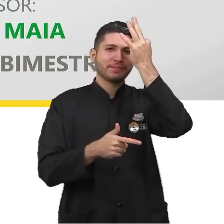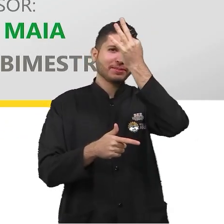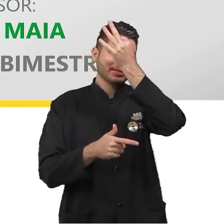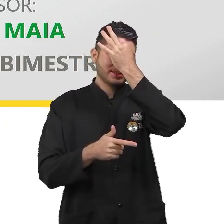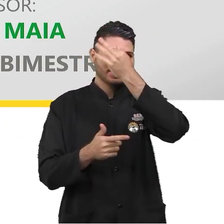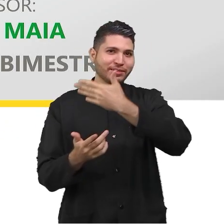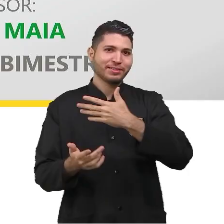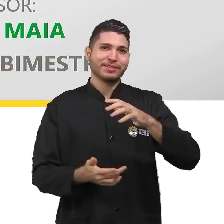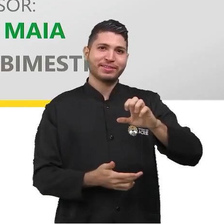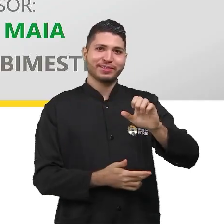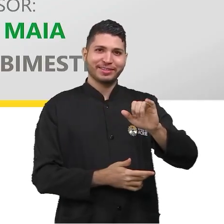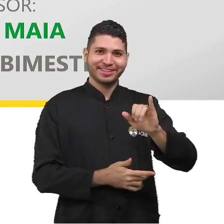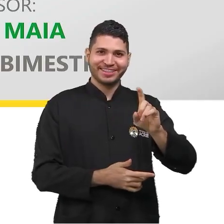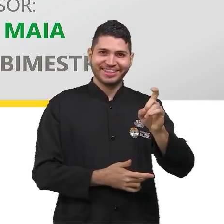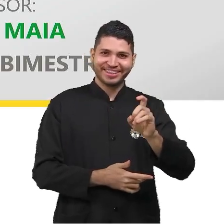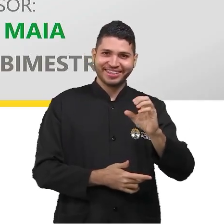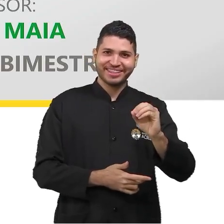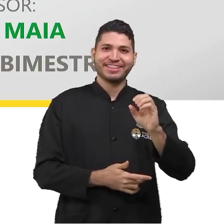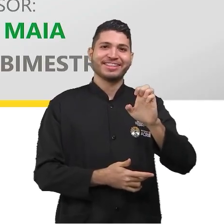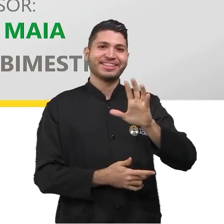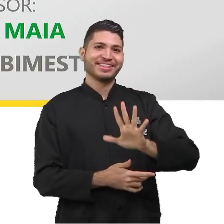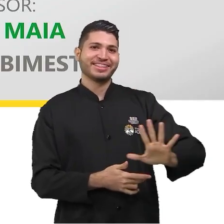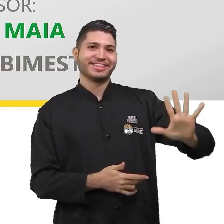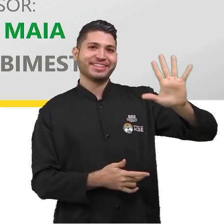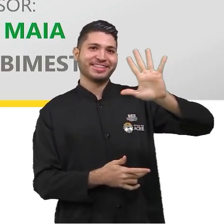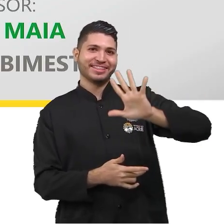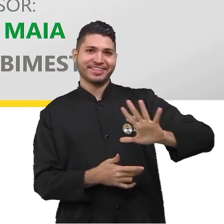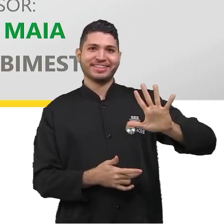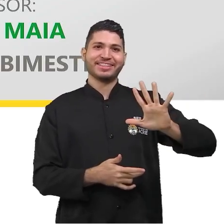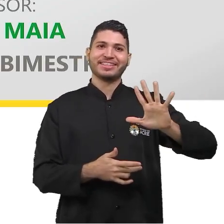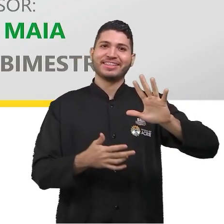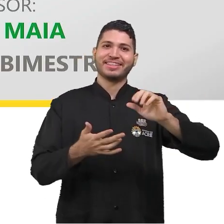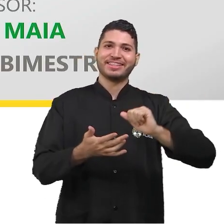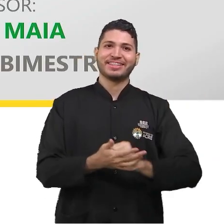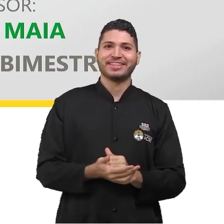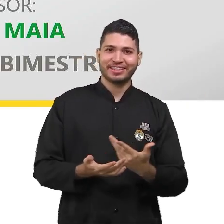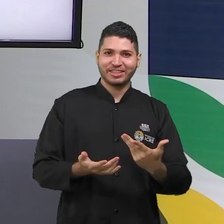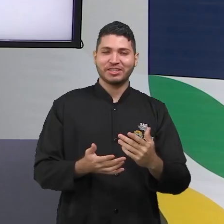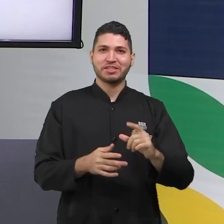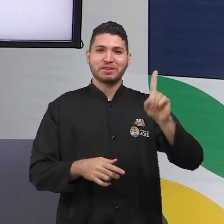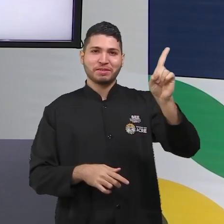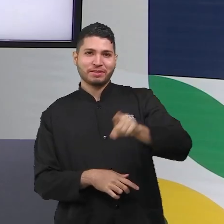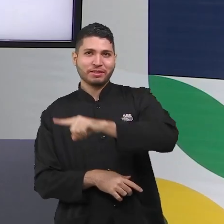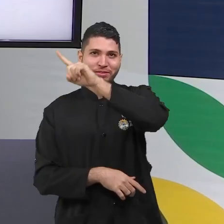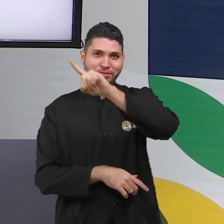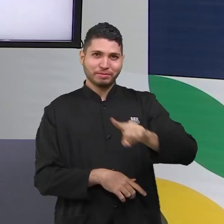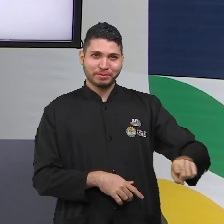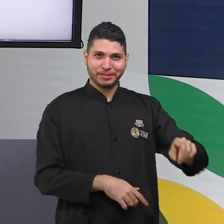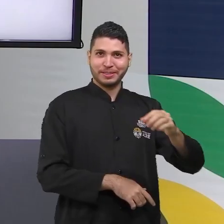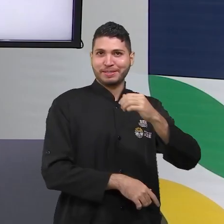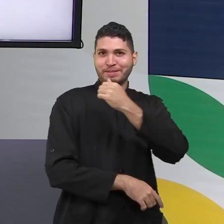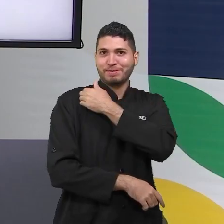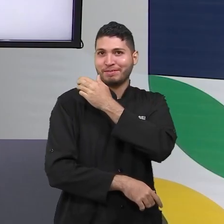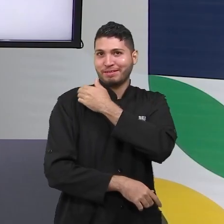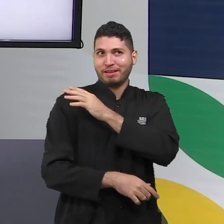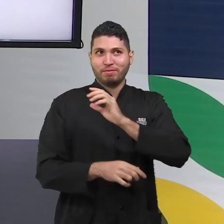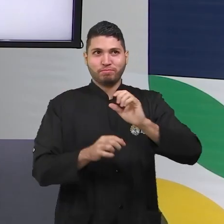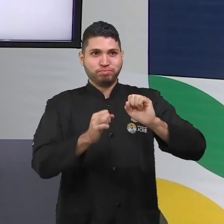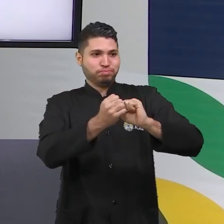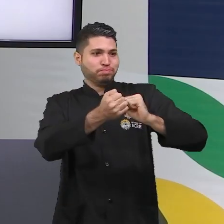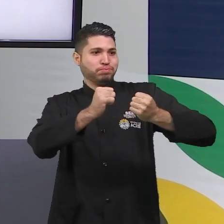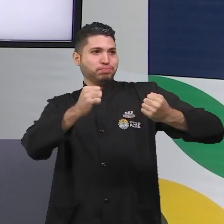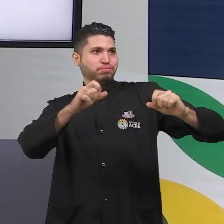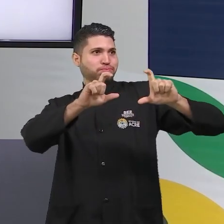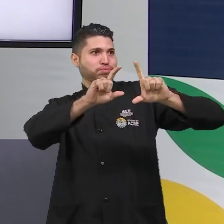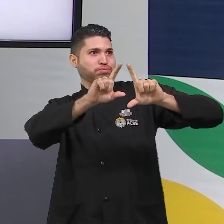além do eixo europeu e desconstruindo preconceitos. É um título enorme, mas eu acho que